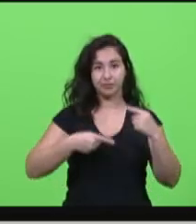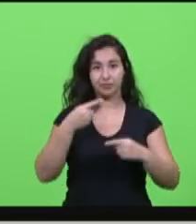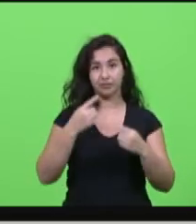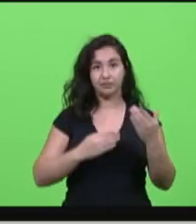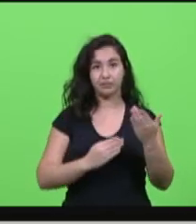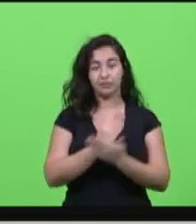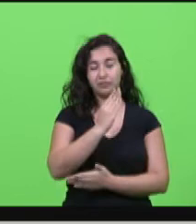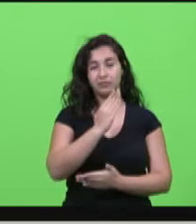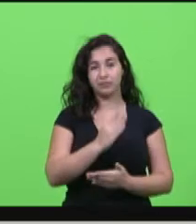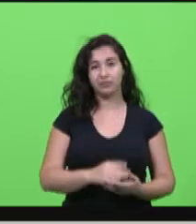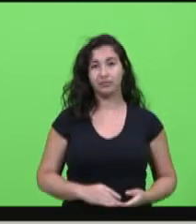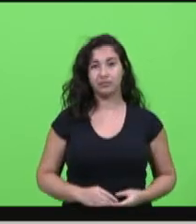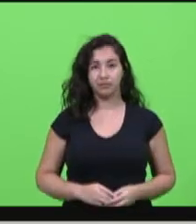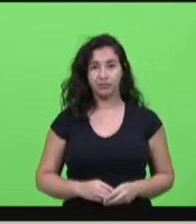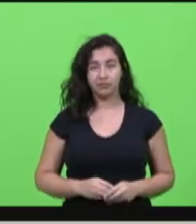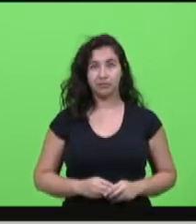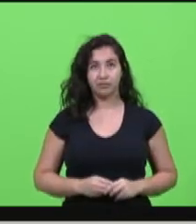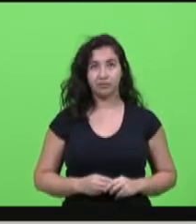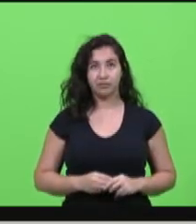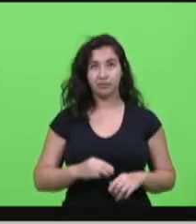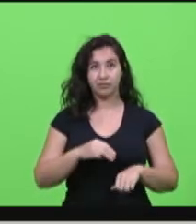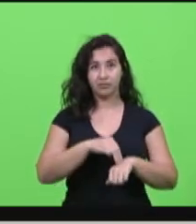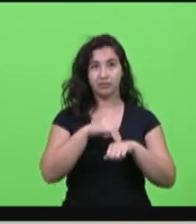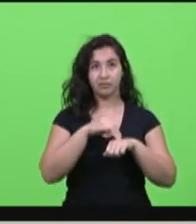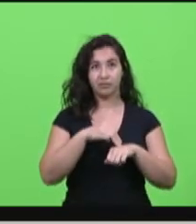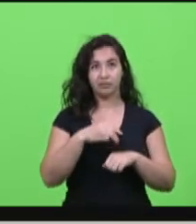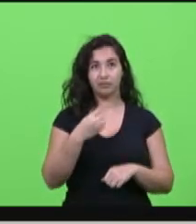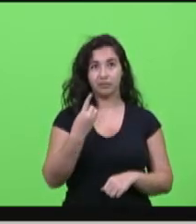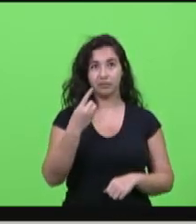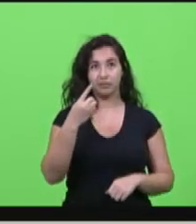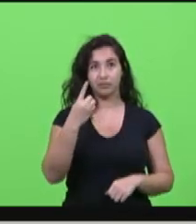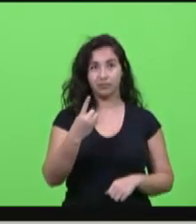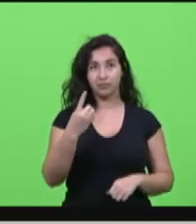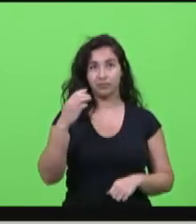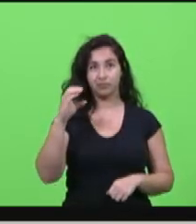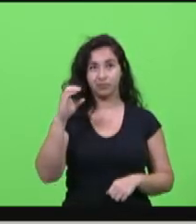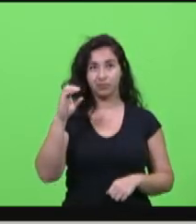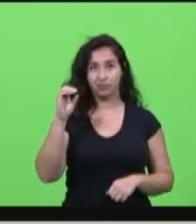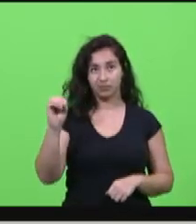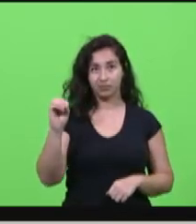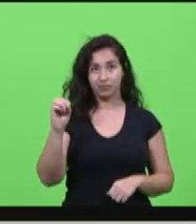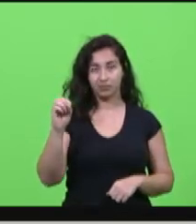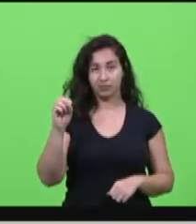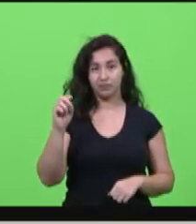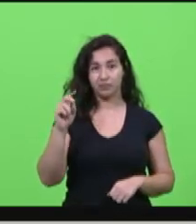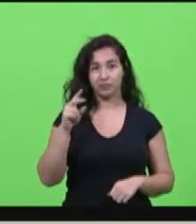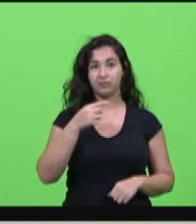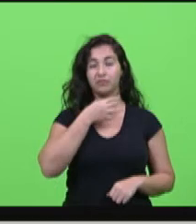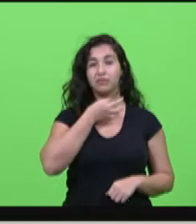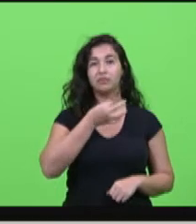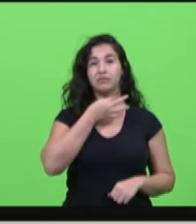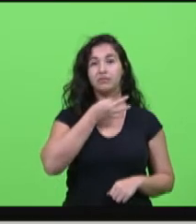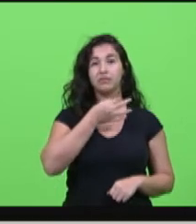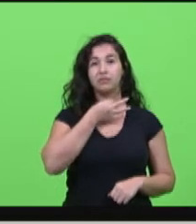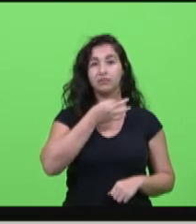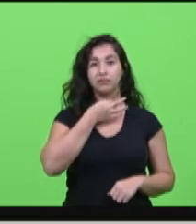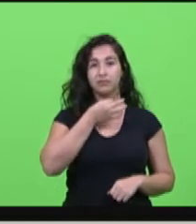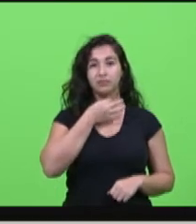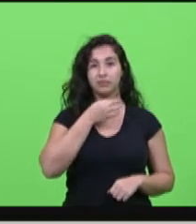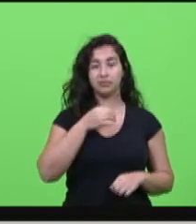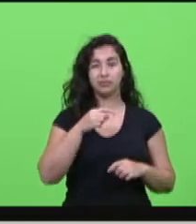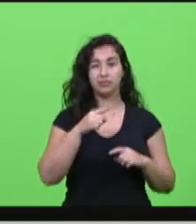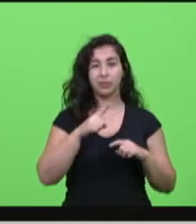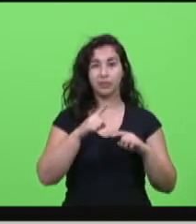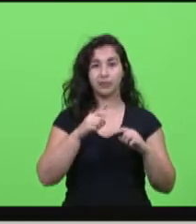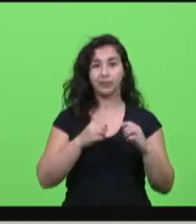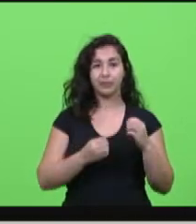votação, aprovada a moção. Moção número 110, deputado Valdir Cobalcini, aplaudindo a empresa VEG S.A. pela produção